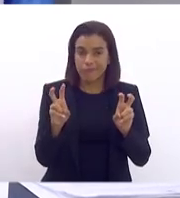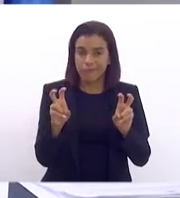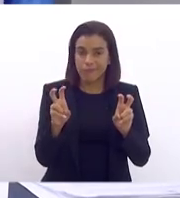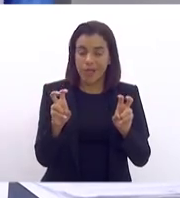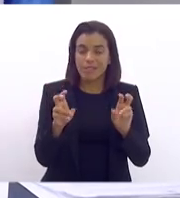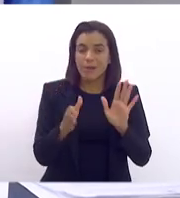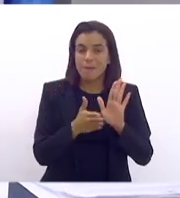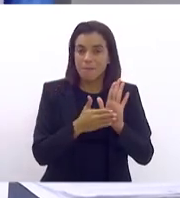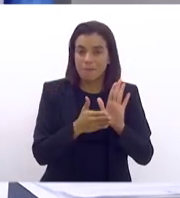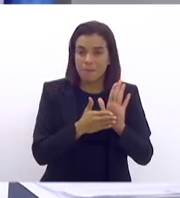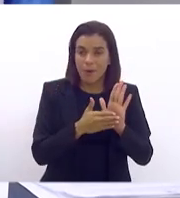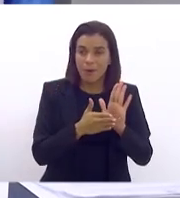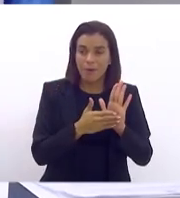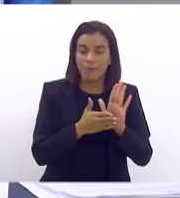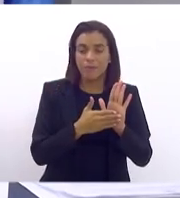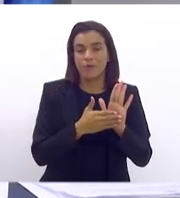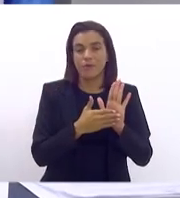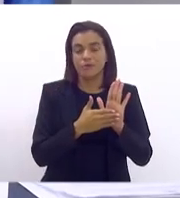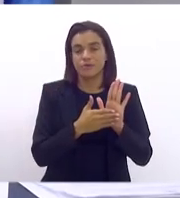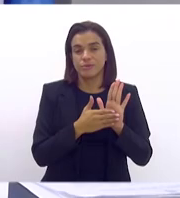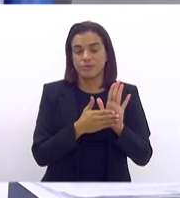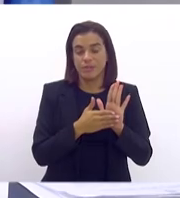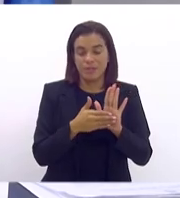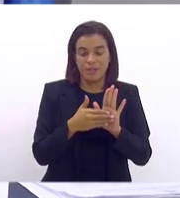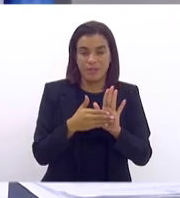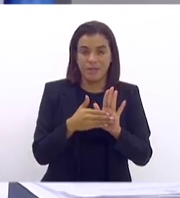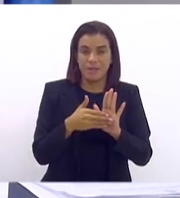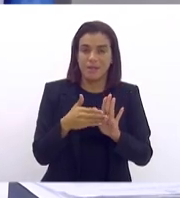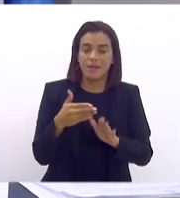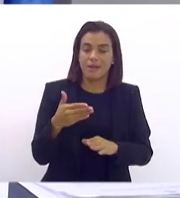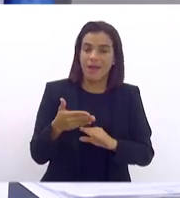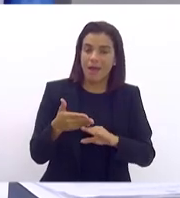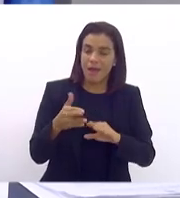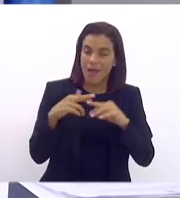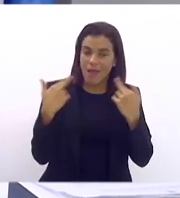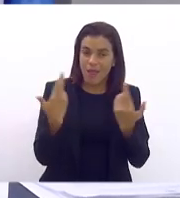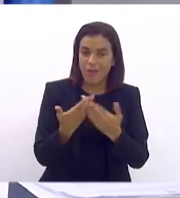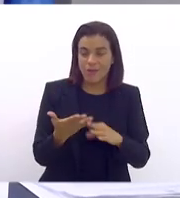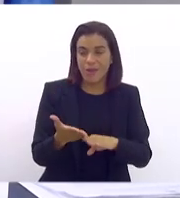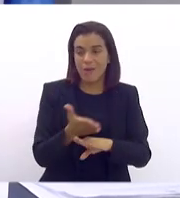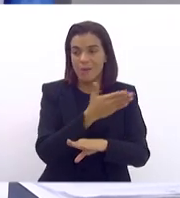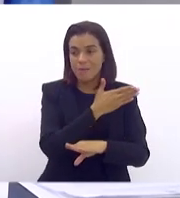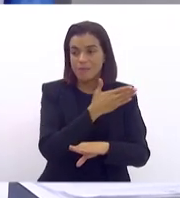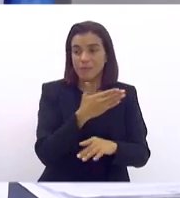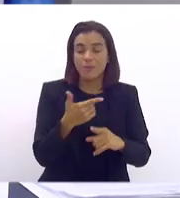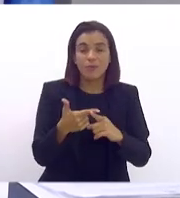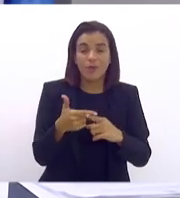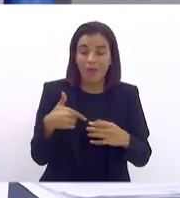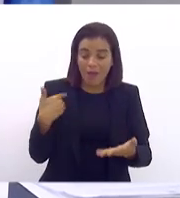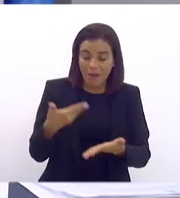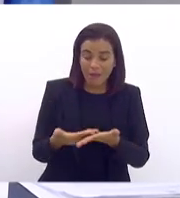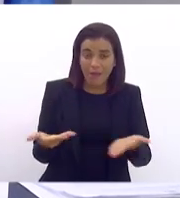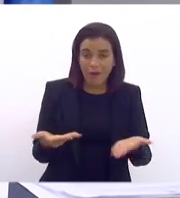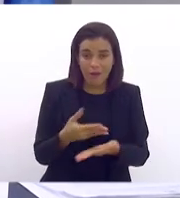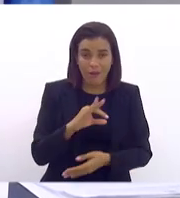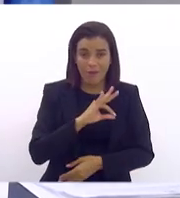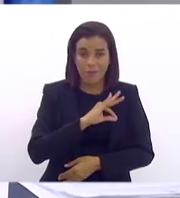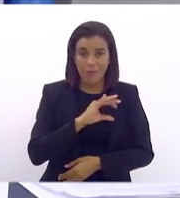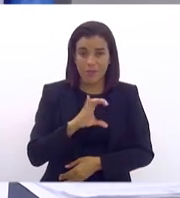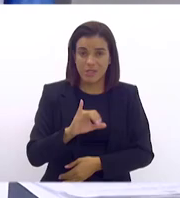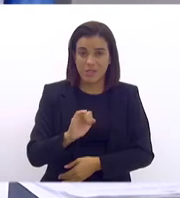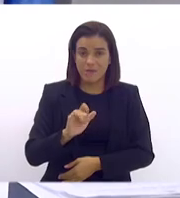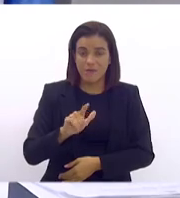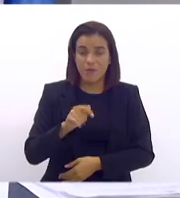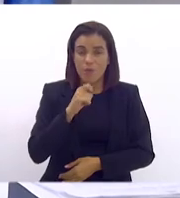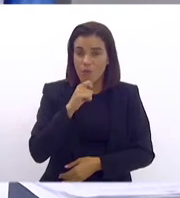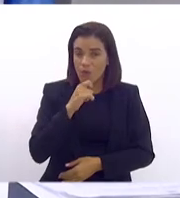essa minha proposta na última reunião, já que não recebemos até agora da Polícia Civil os documentos